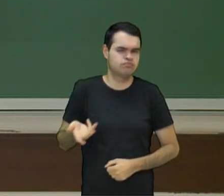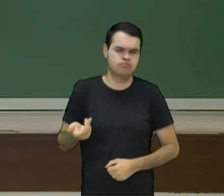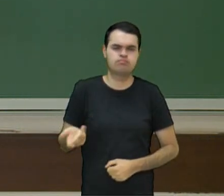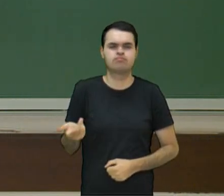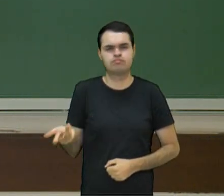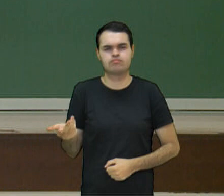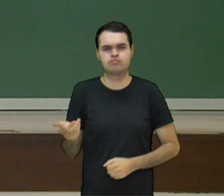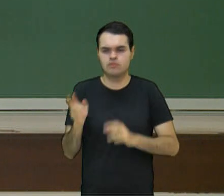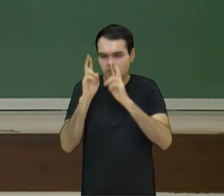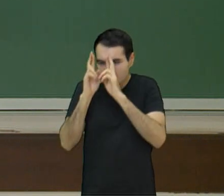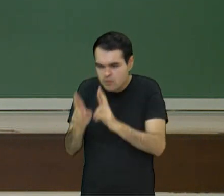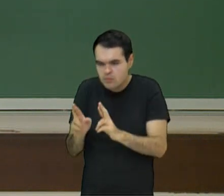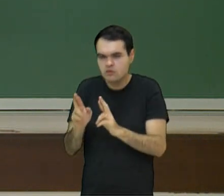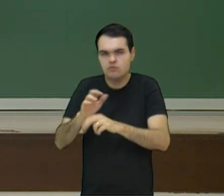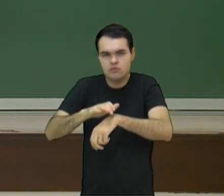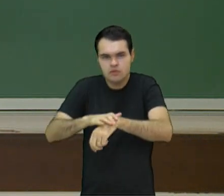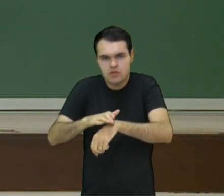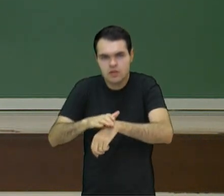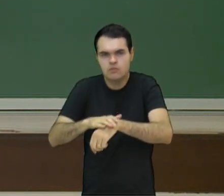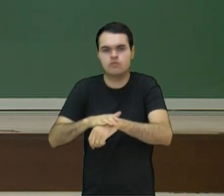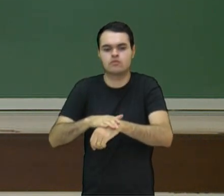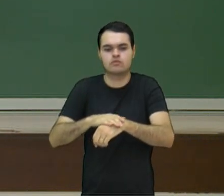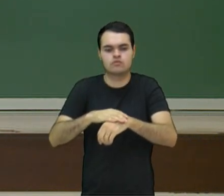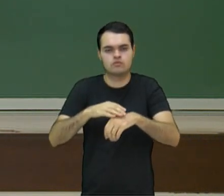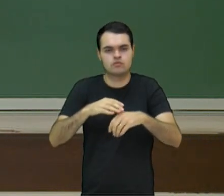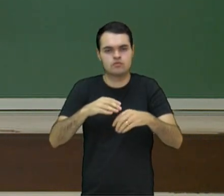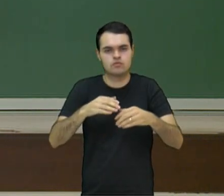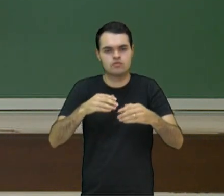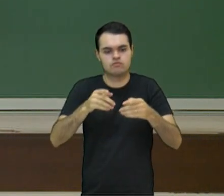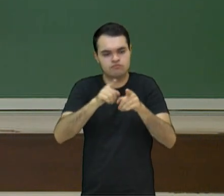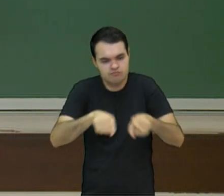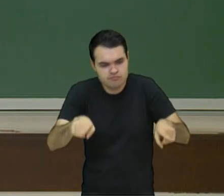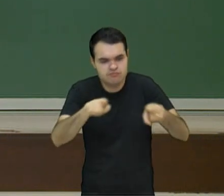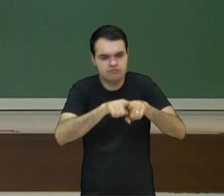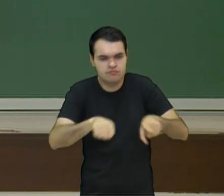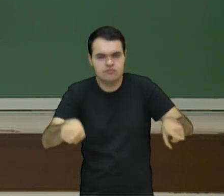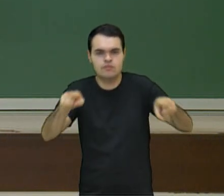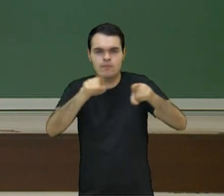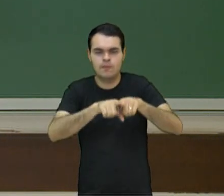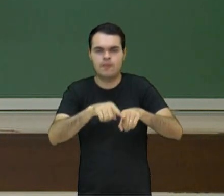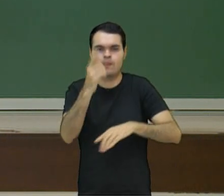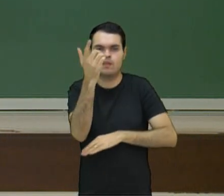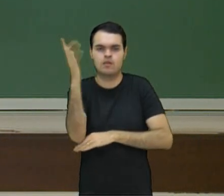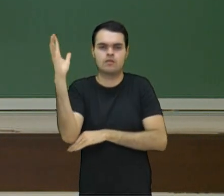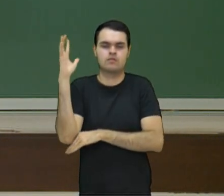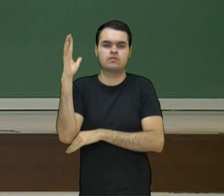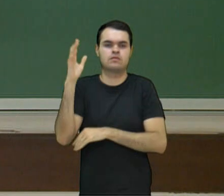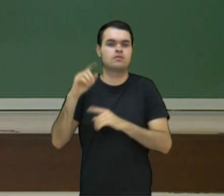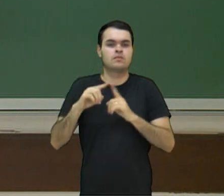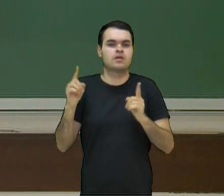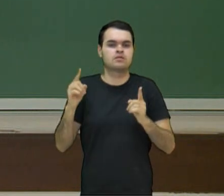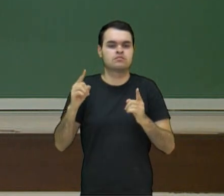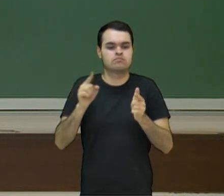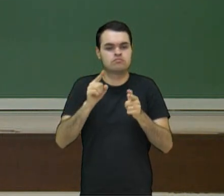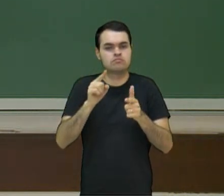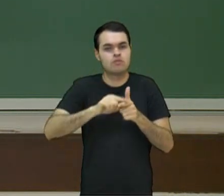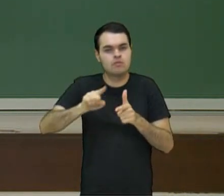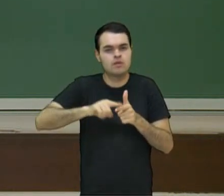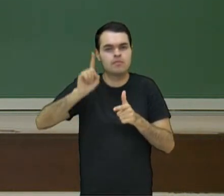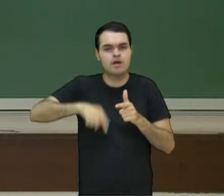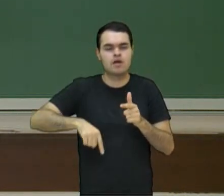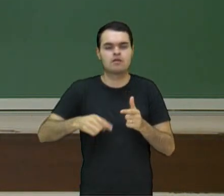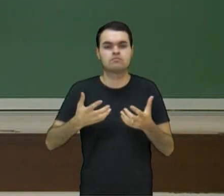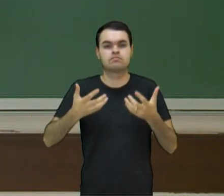vem respeitando, né, o tempo de recuperação, de renovação da natureza, E a gente vem com um problema que é o aquecimento